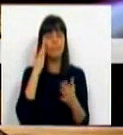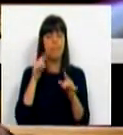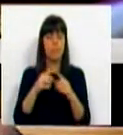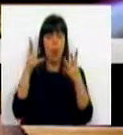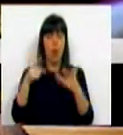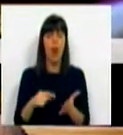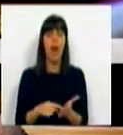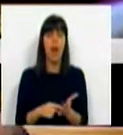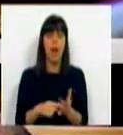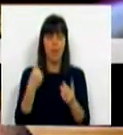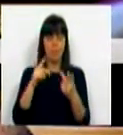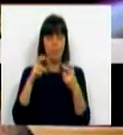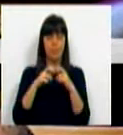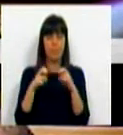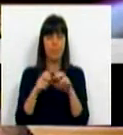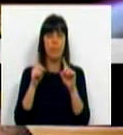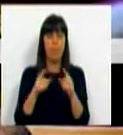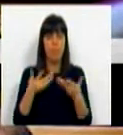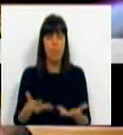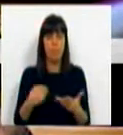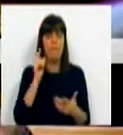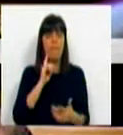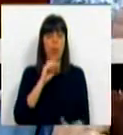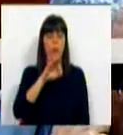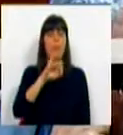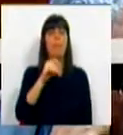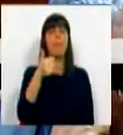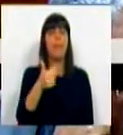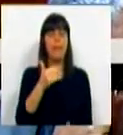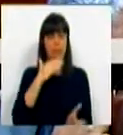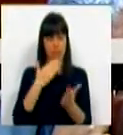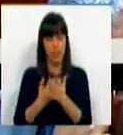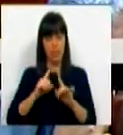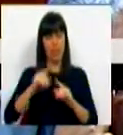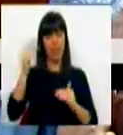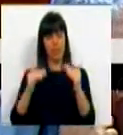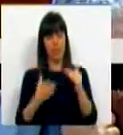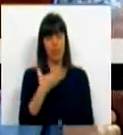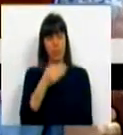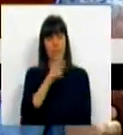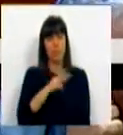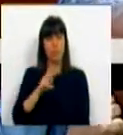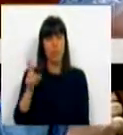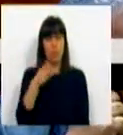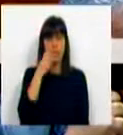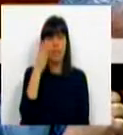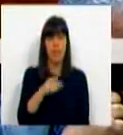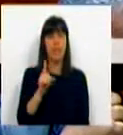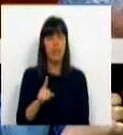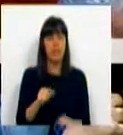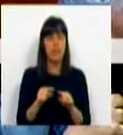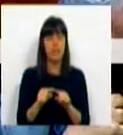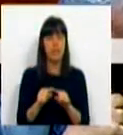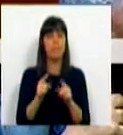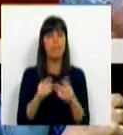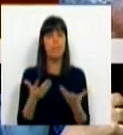neste orçamento. Havia um problema de atualização do PIB que gerava as diferenças de 17 milhões de euros que referiu e elas